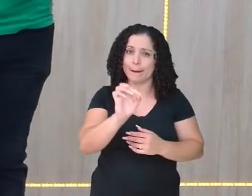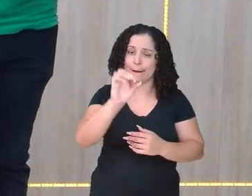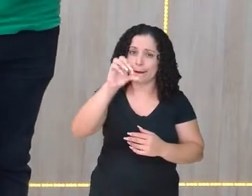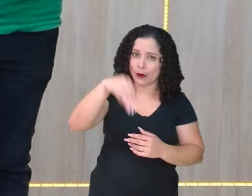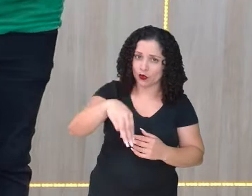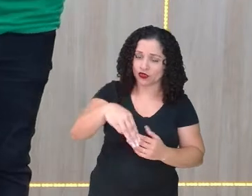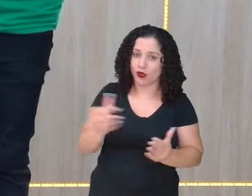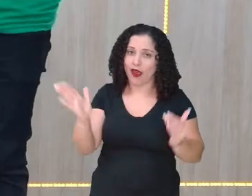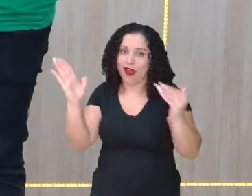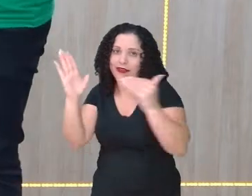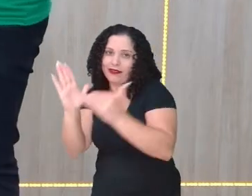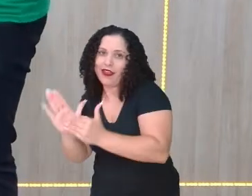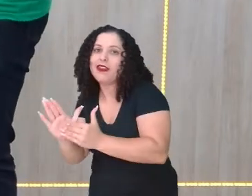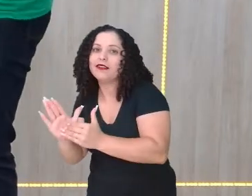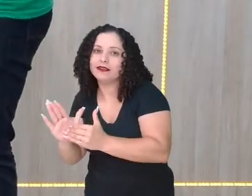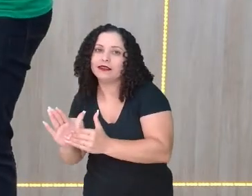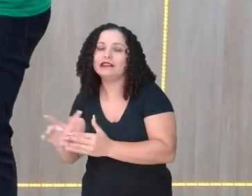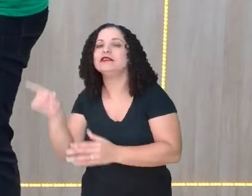Perdão, outra vez.